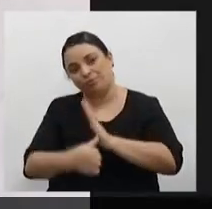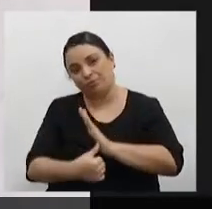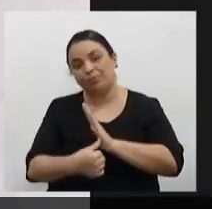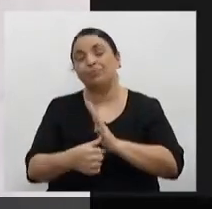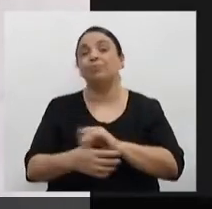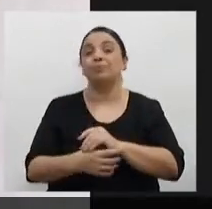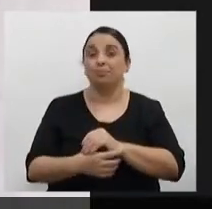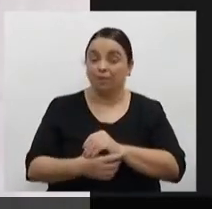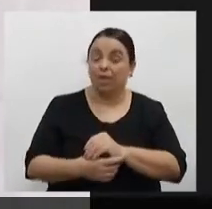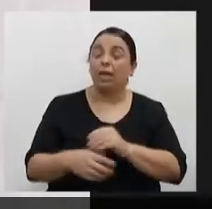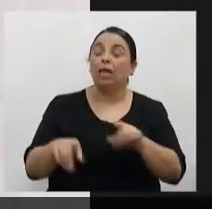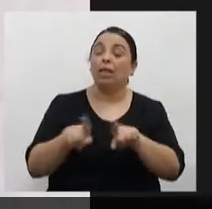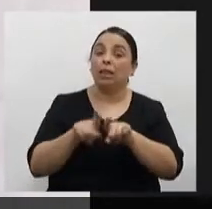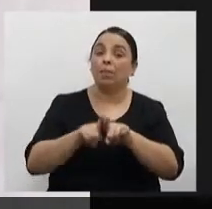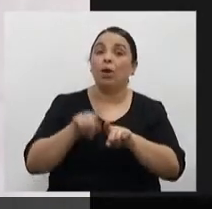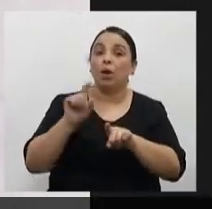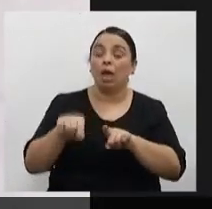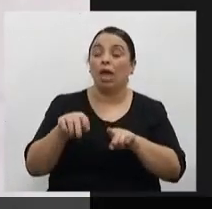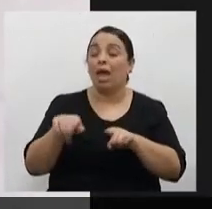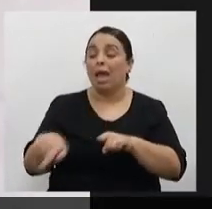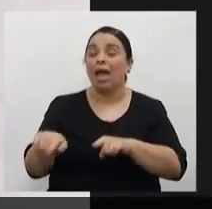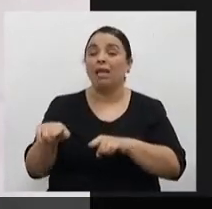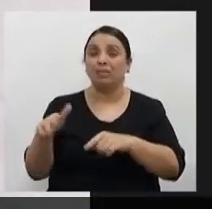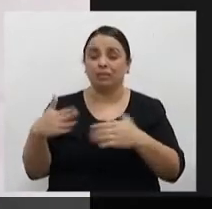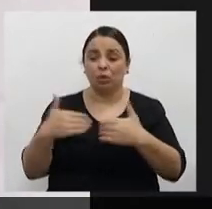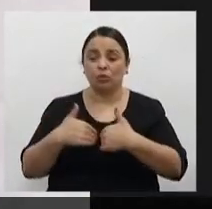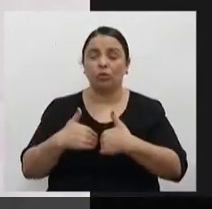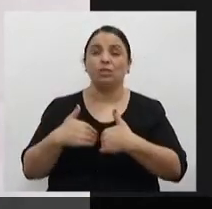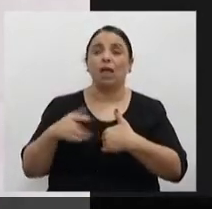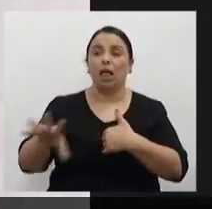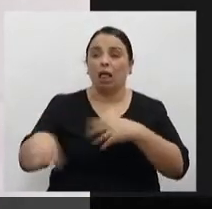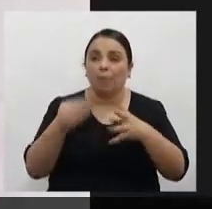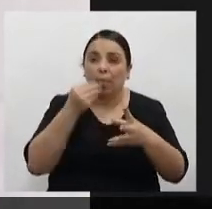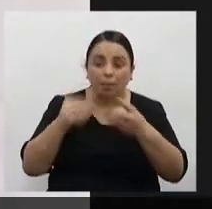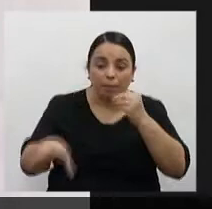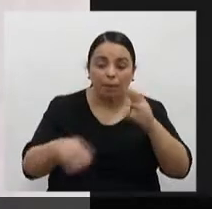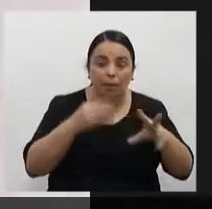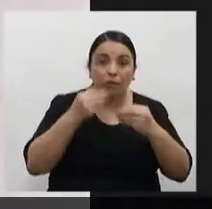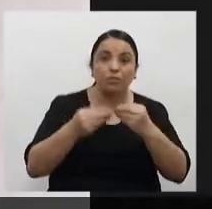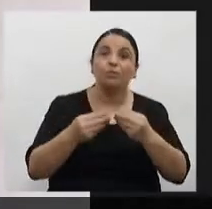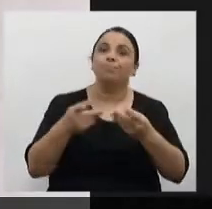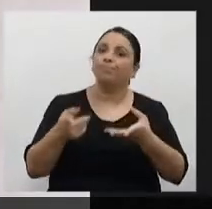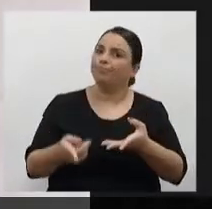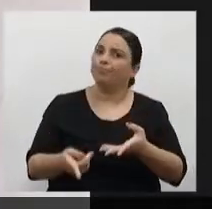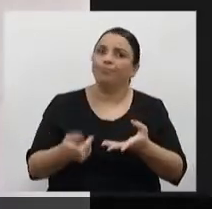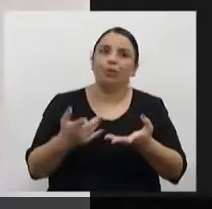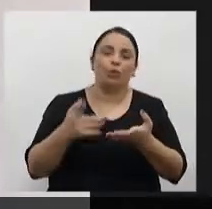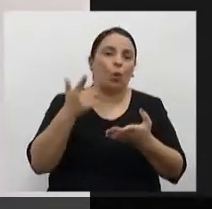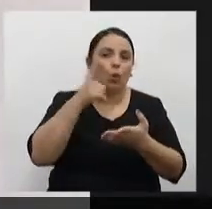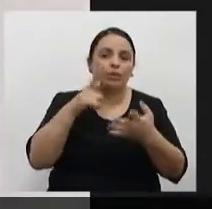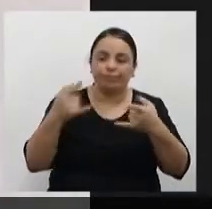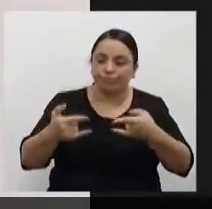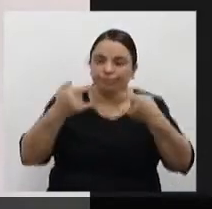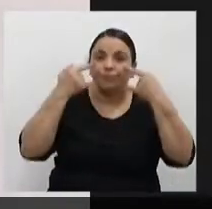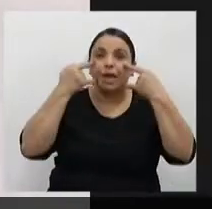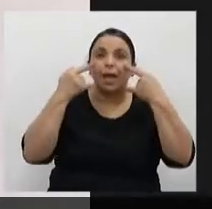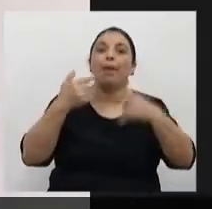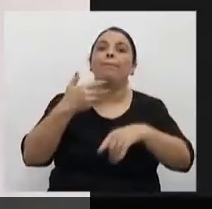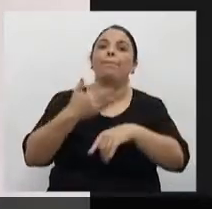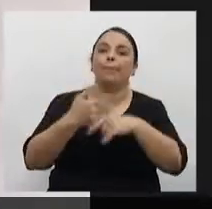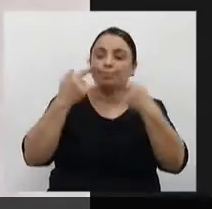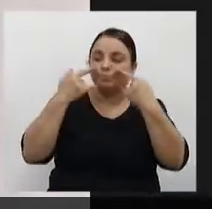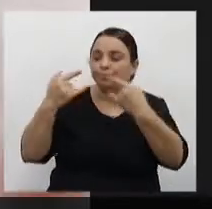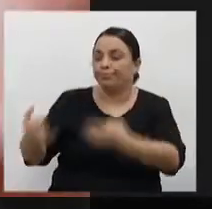questões sensoriais, acabam sendo impossibilitados de usar máscara, ficando ainda mais expostos ao risco.